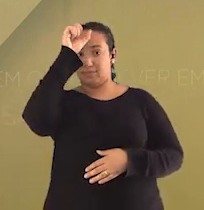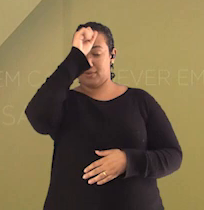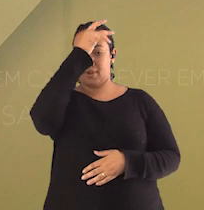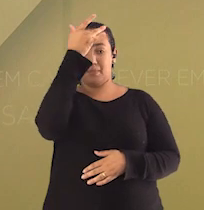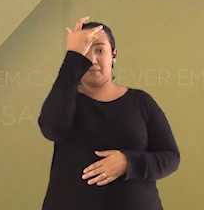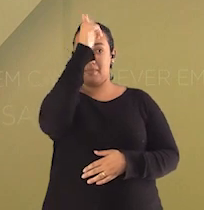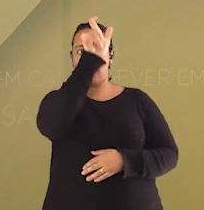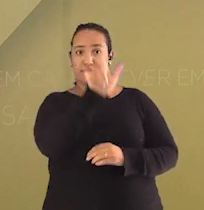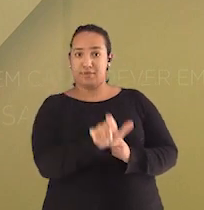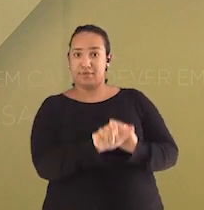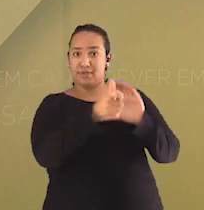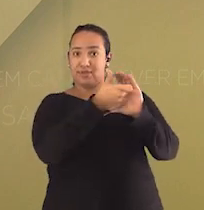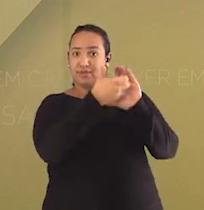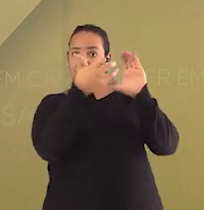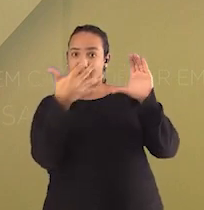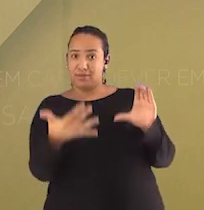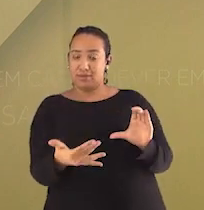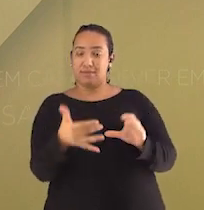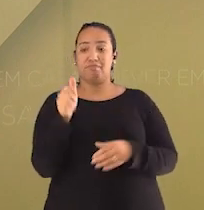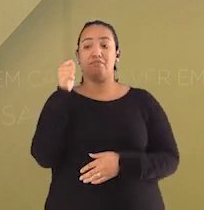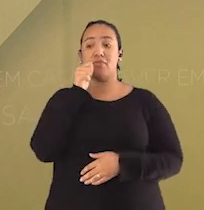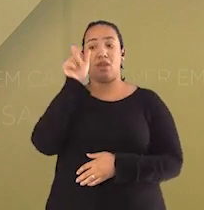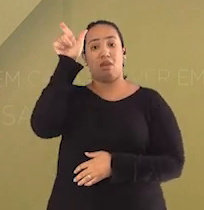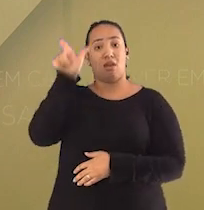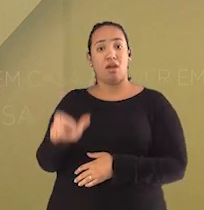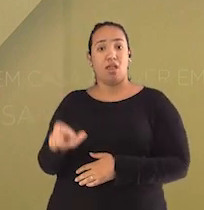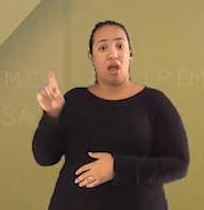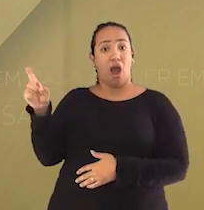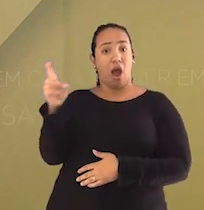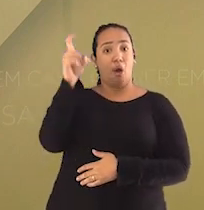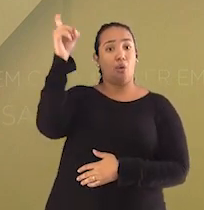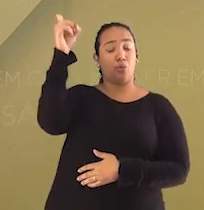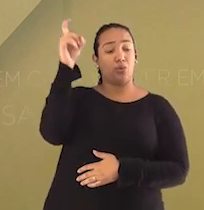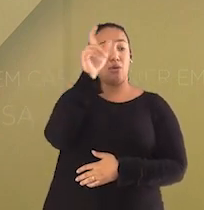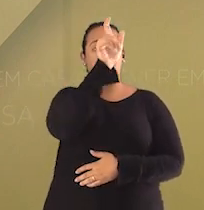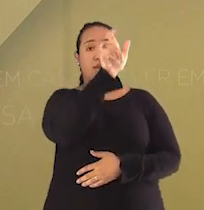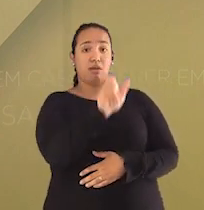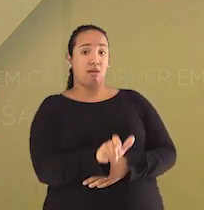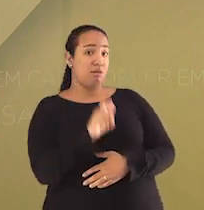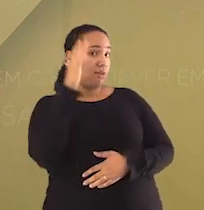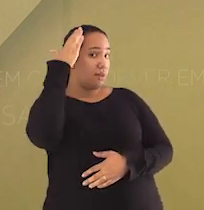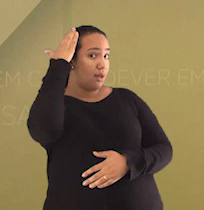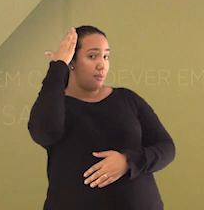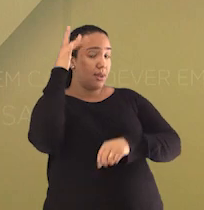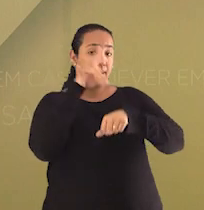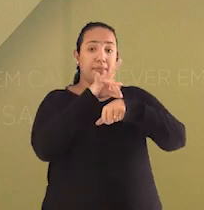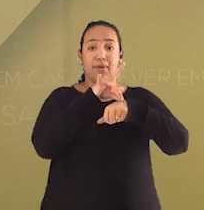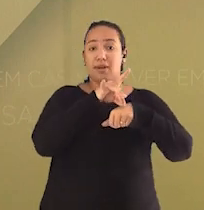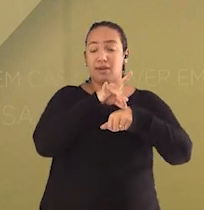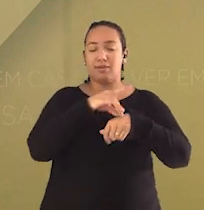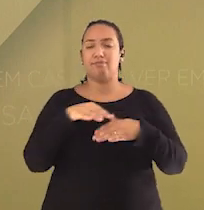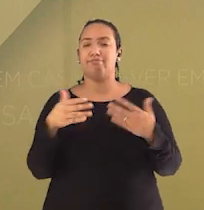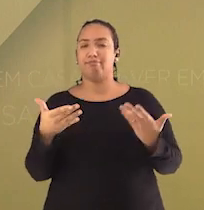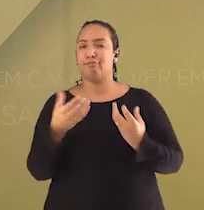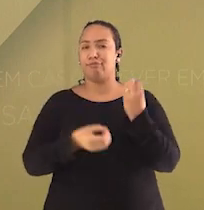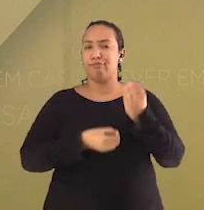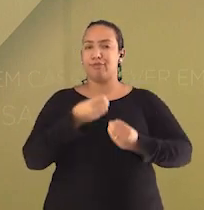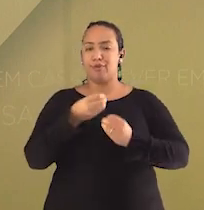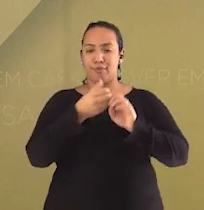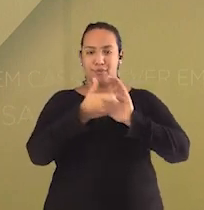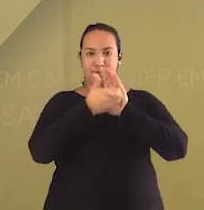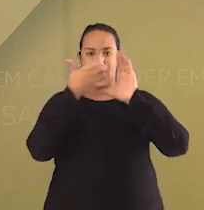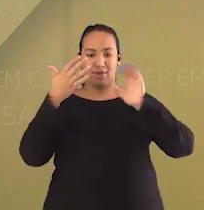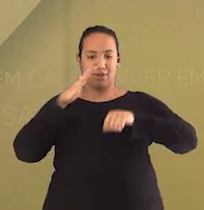é alta, João tem cabelos pretos e olhos castanhos. Como descrever a si próprio e outros em